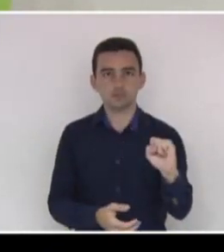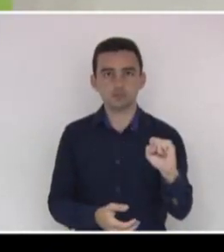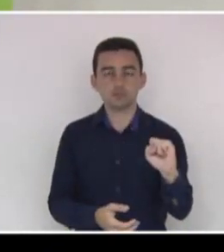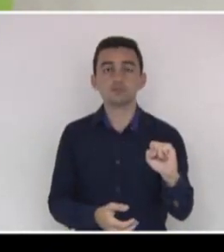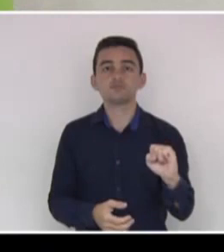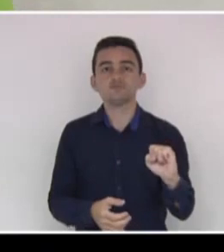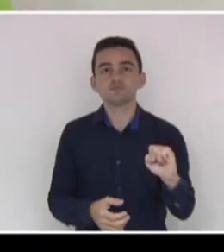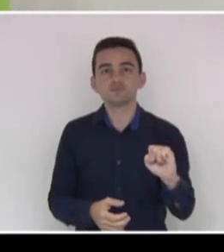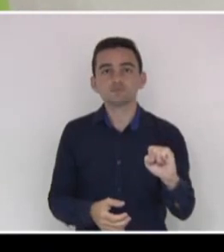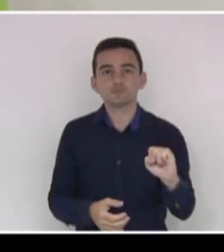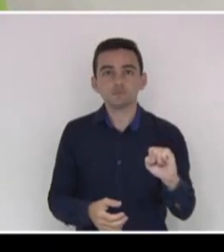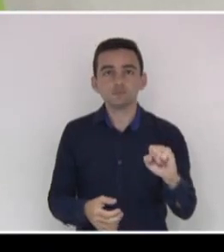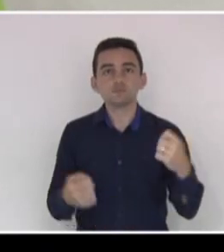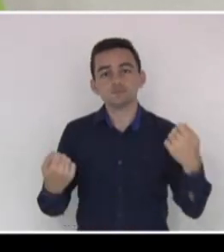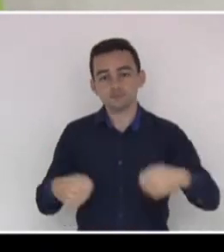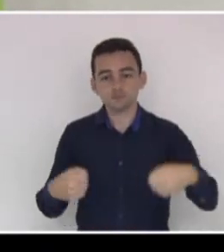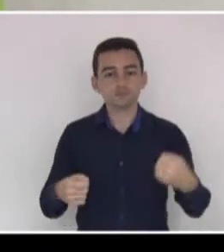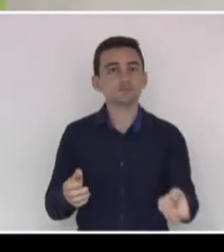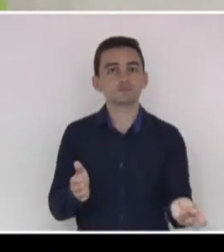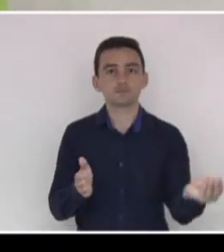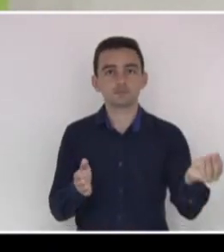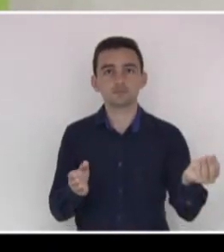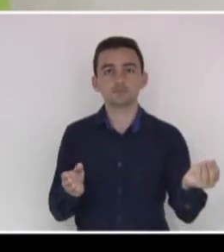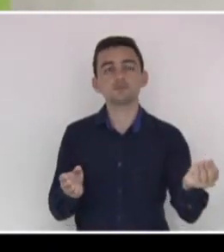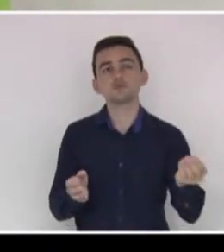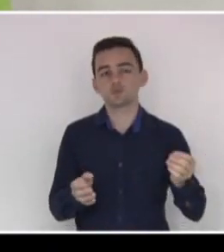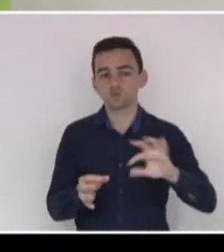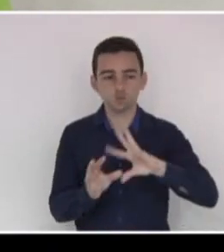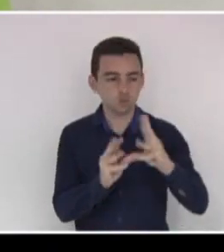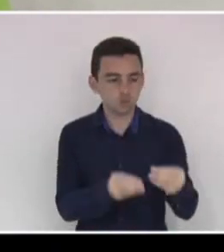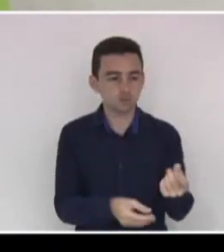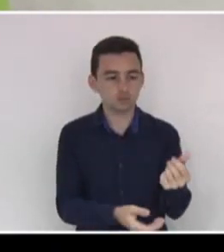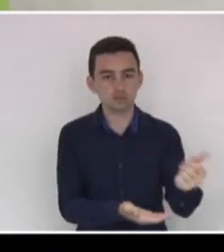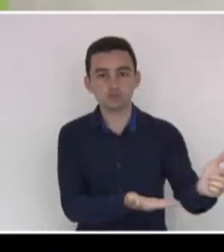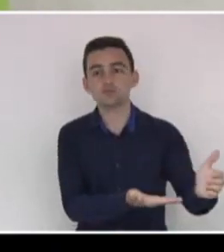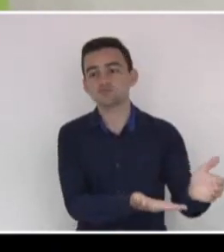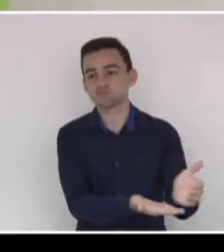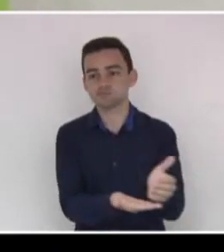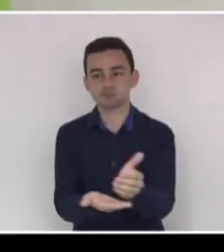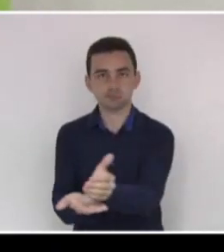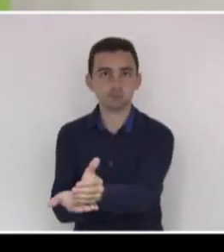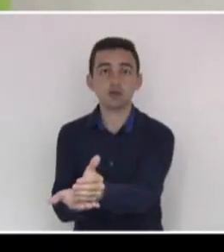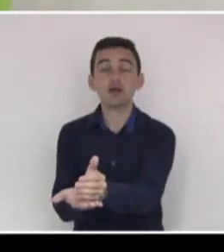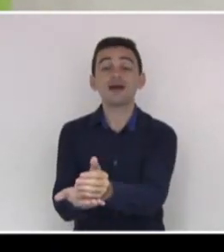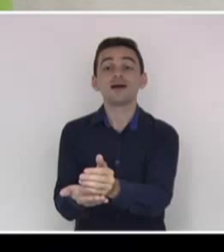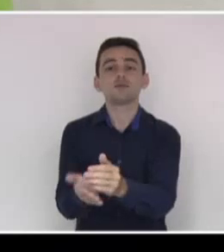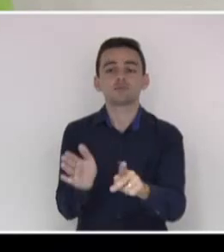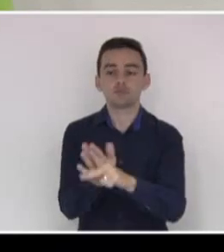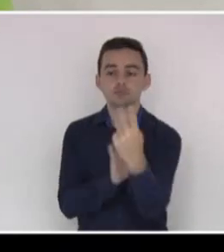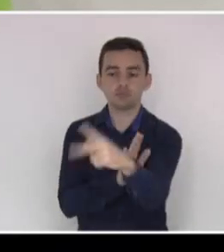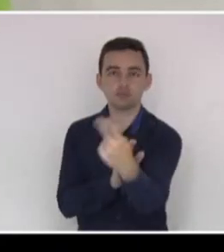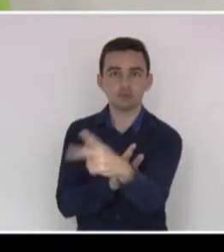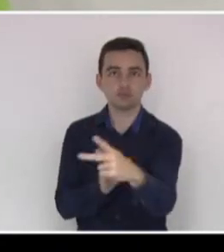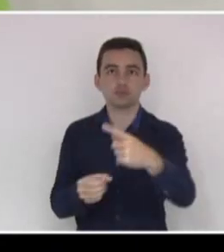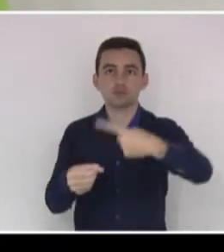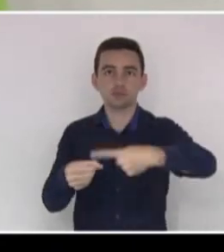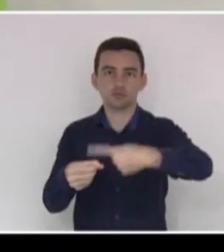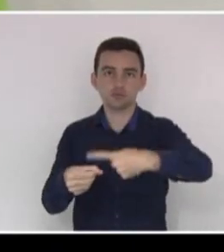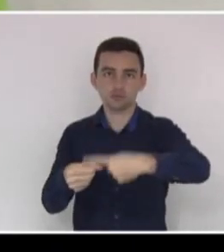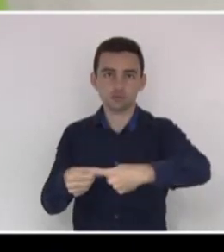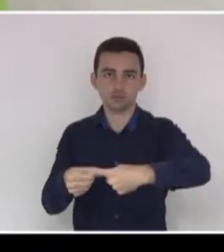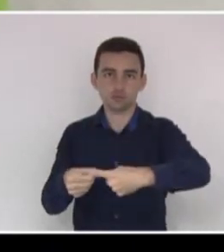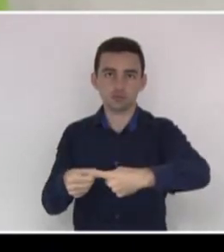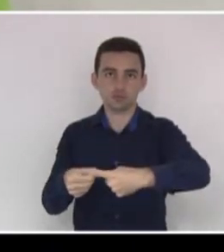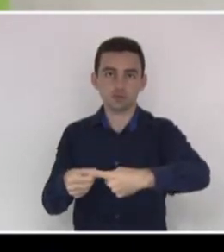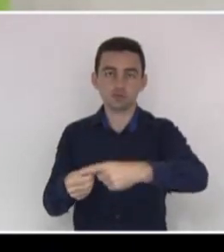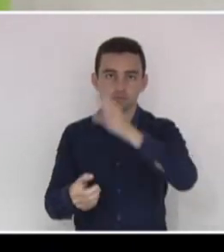operação, vai integralmente para o município onde está registrada a sede, a matriz